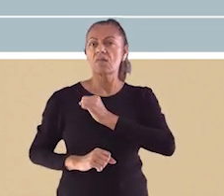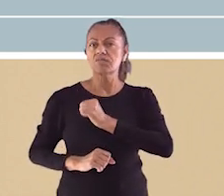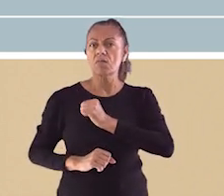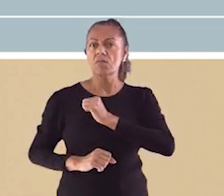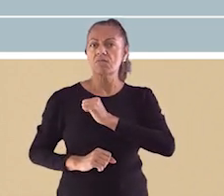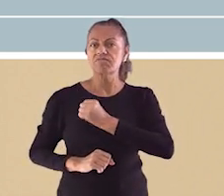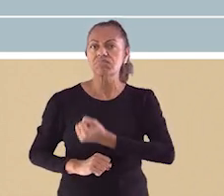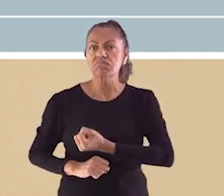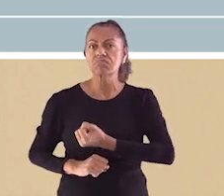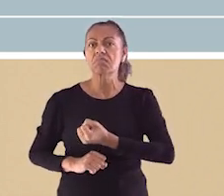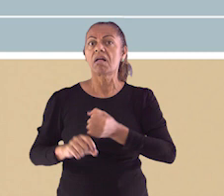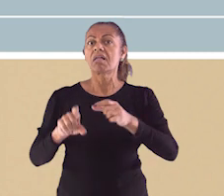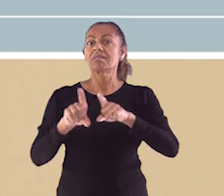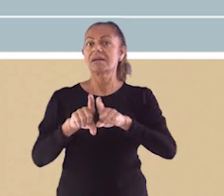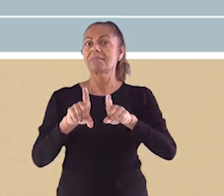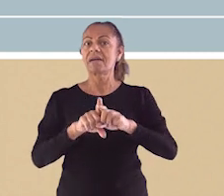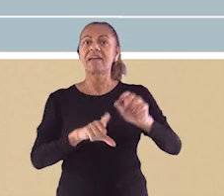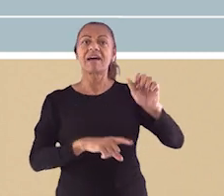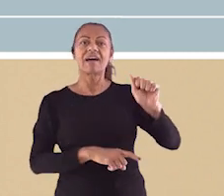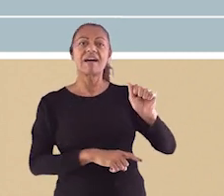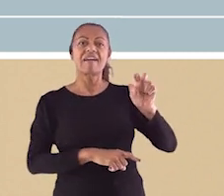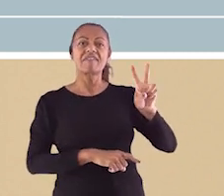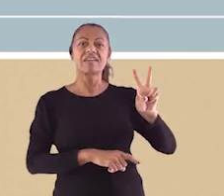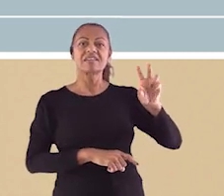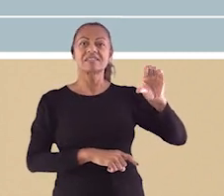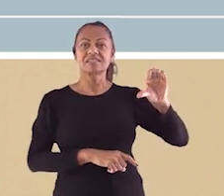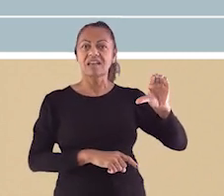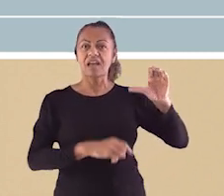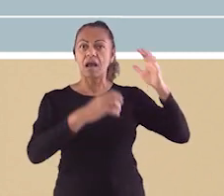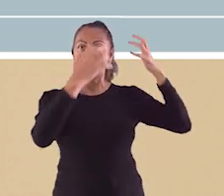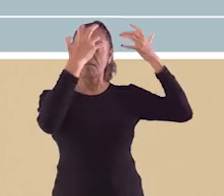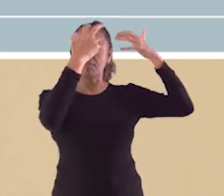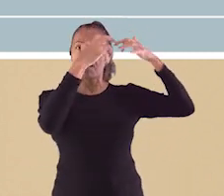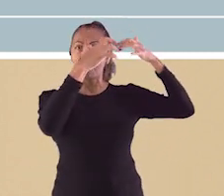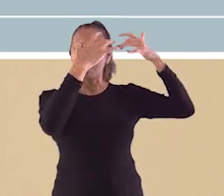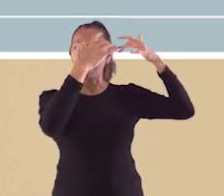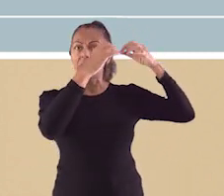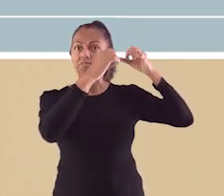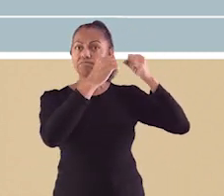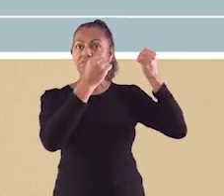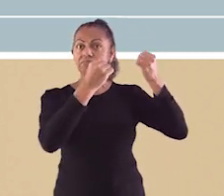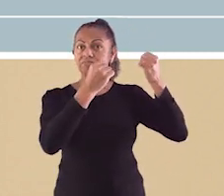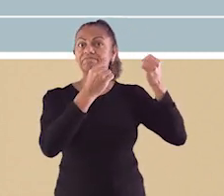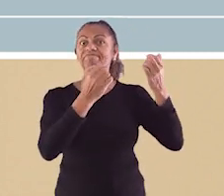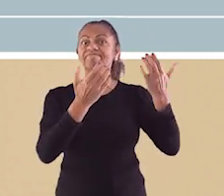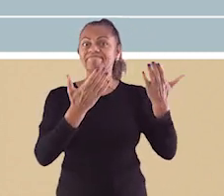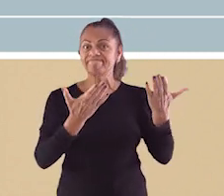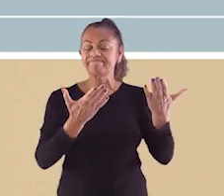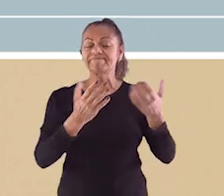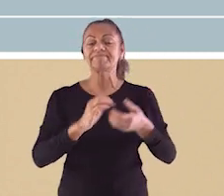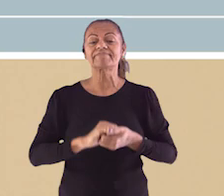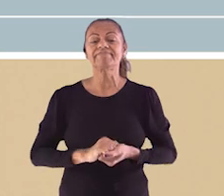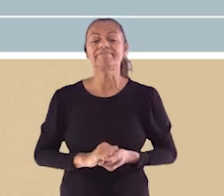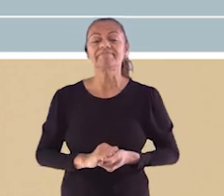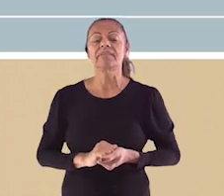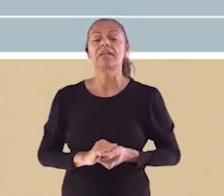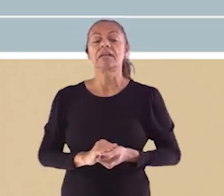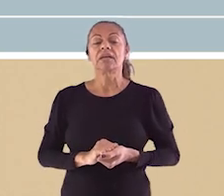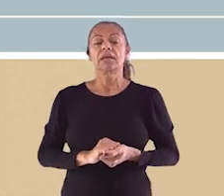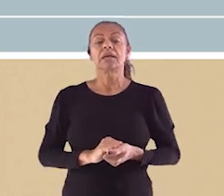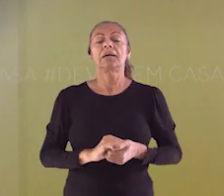cerebral, conhecido como AVC. Mas calma, nós já vamos falar dessas duas